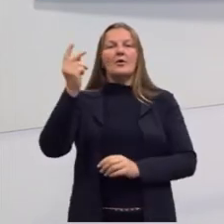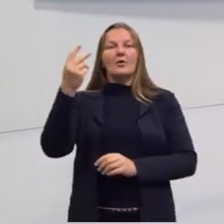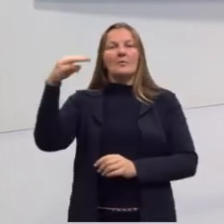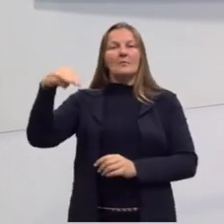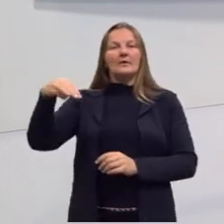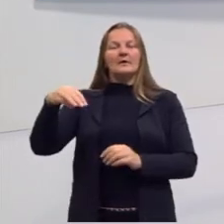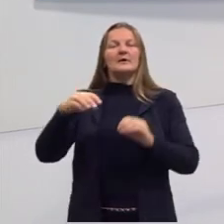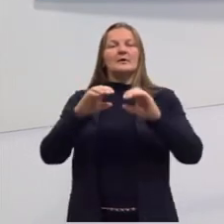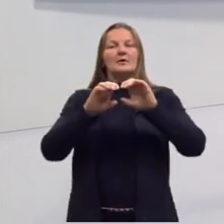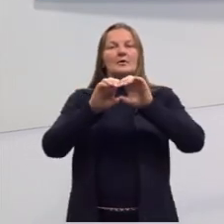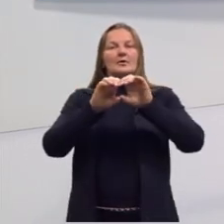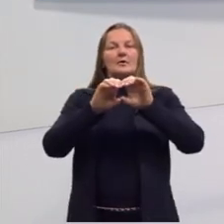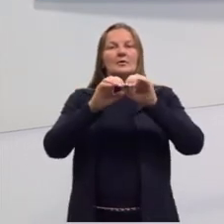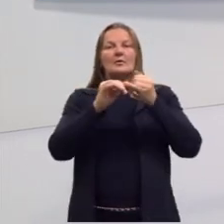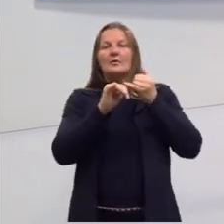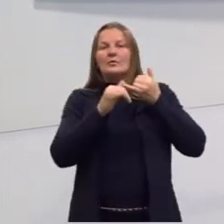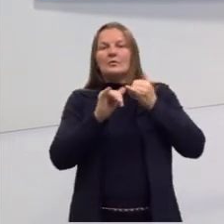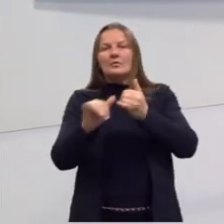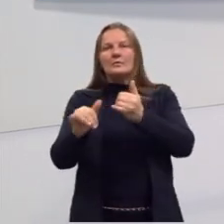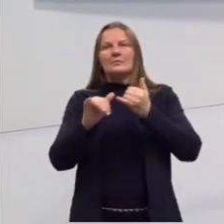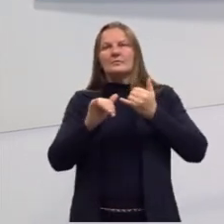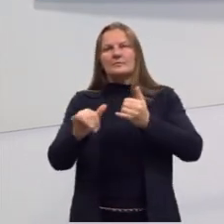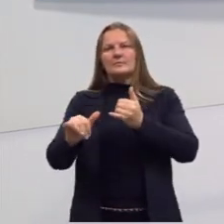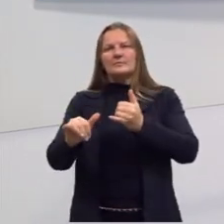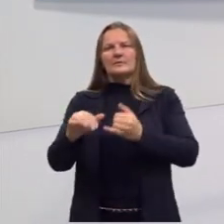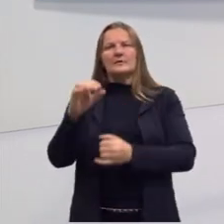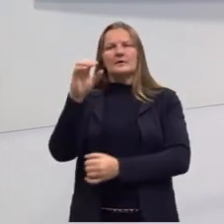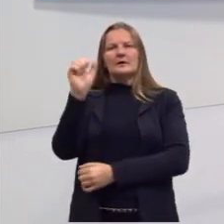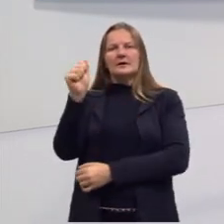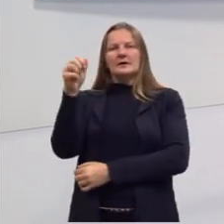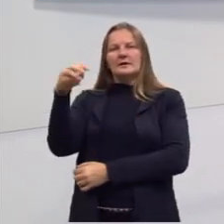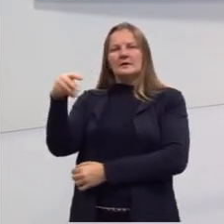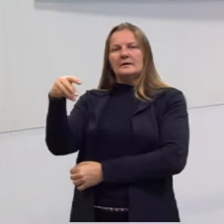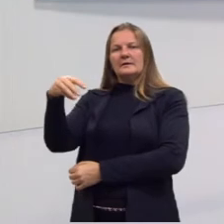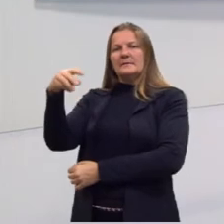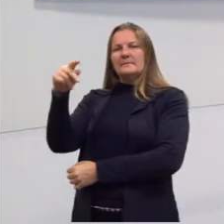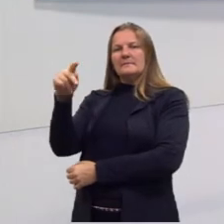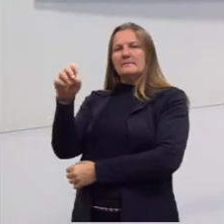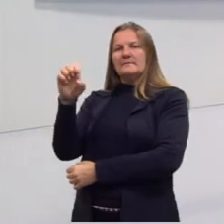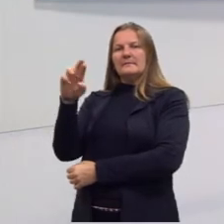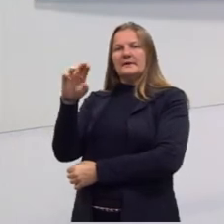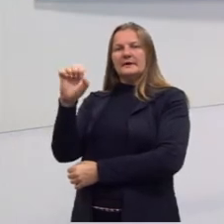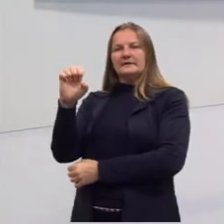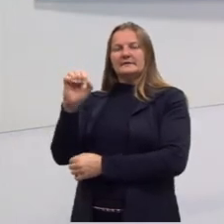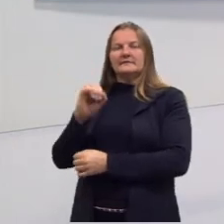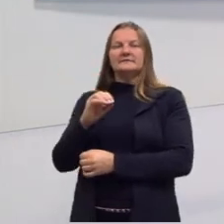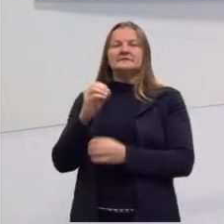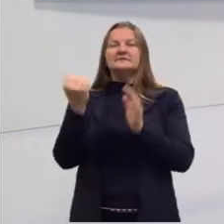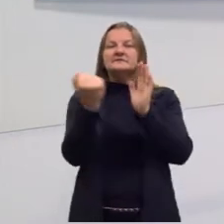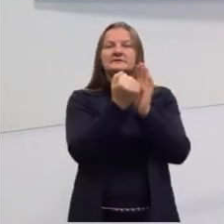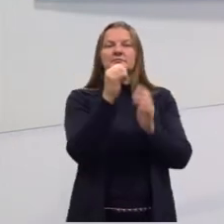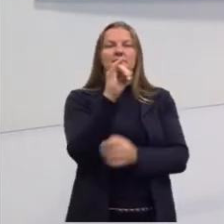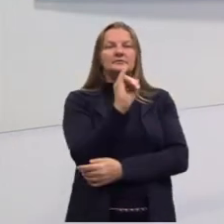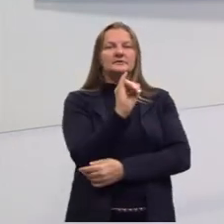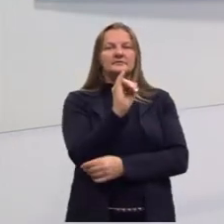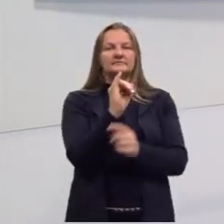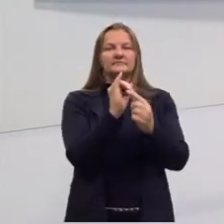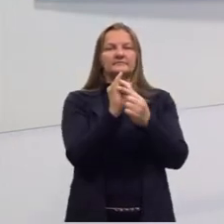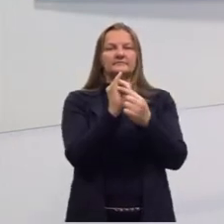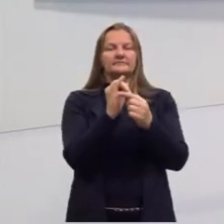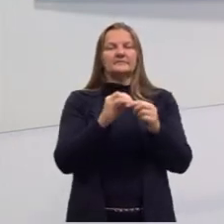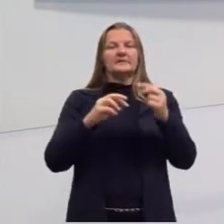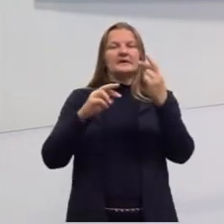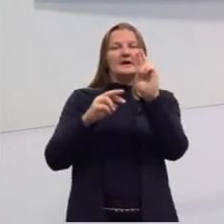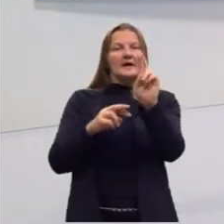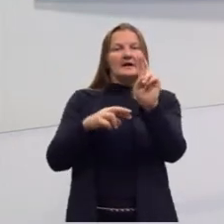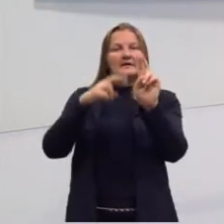elétrica né que o que a unidade de medida é o ampér corrente é um ih não muda tá e a resistência